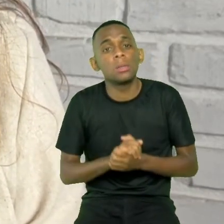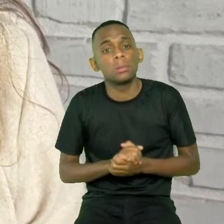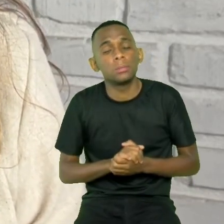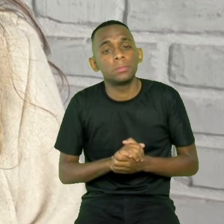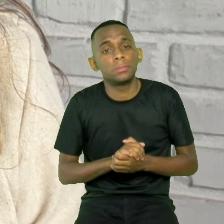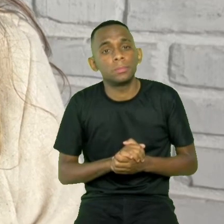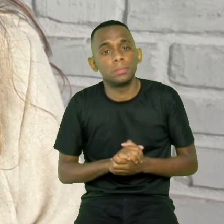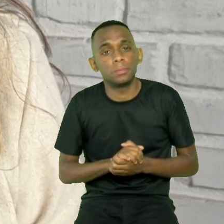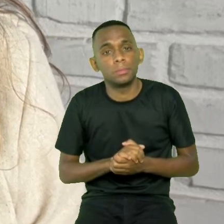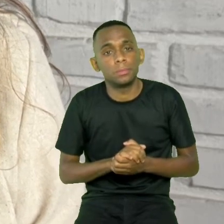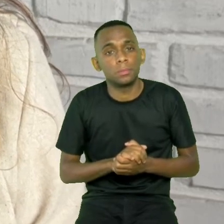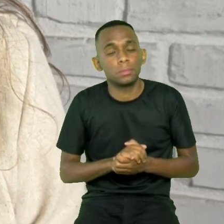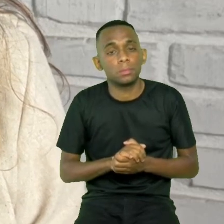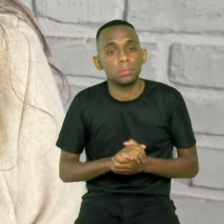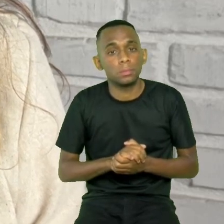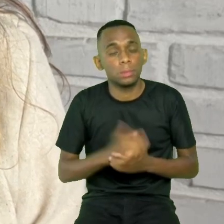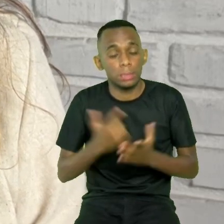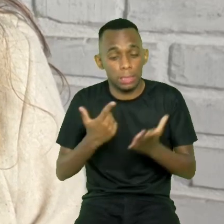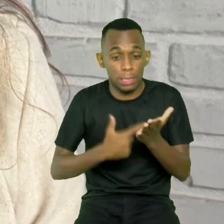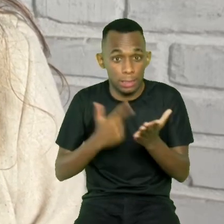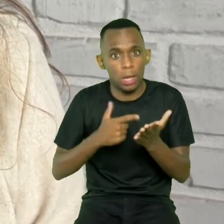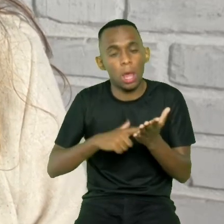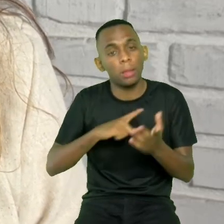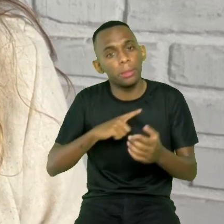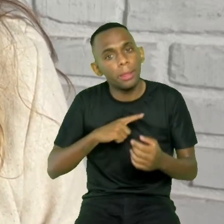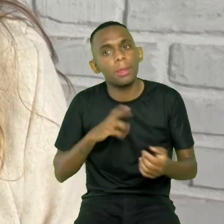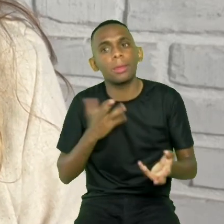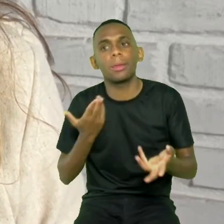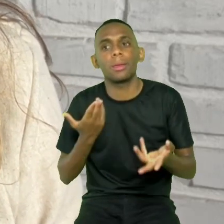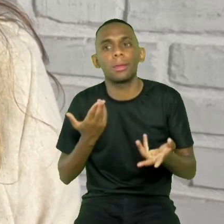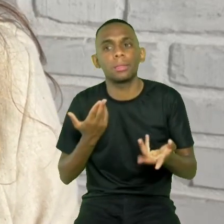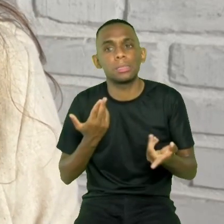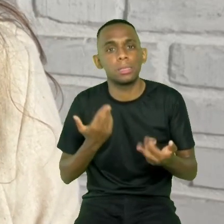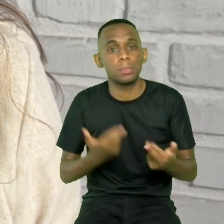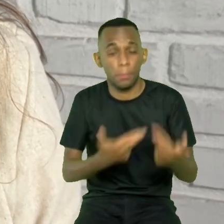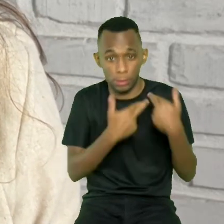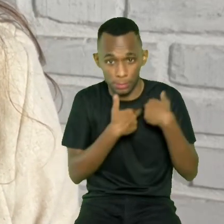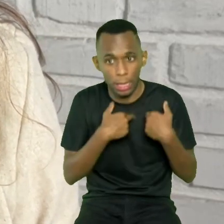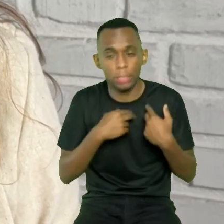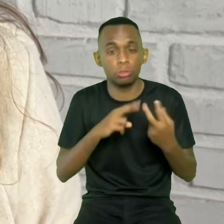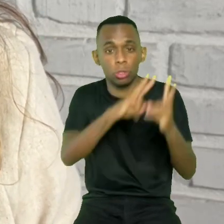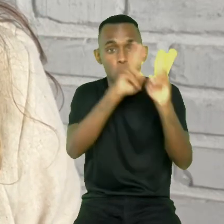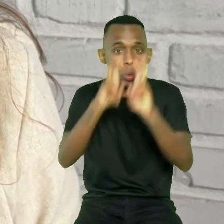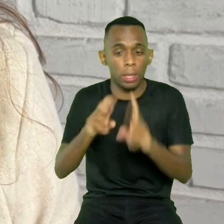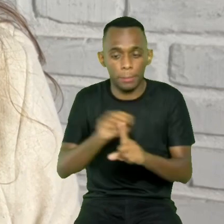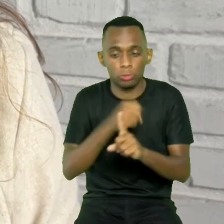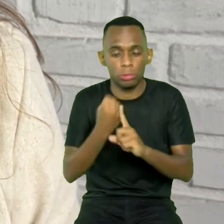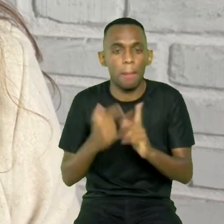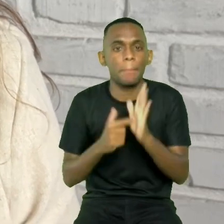a literatura tem esse papel também, né, de trazer essas questões sociais que são importantes.